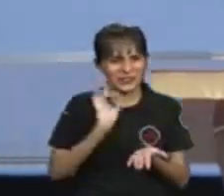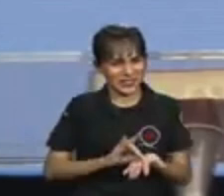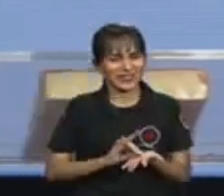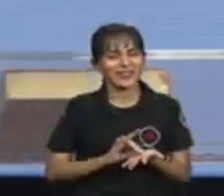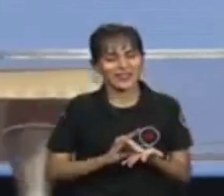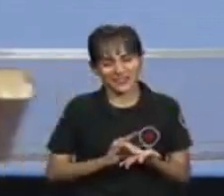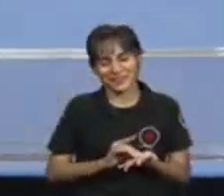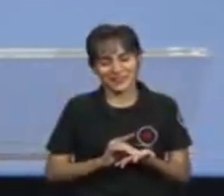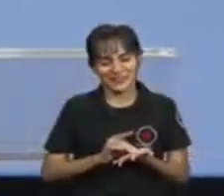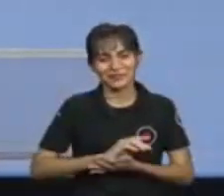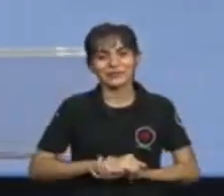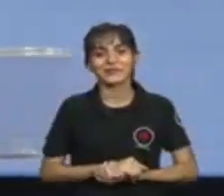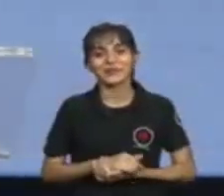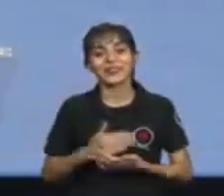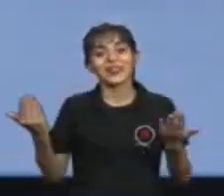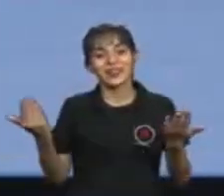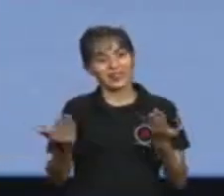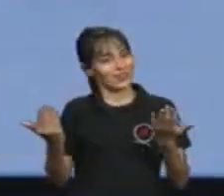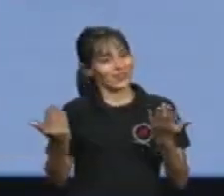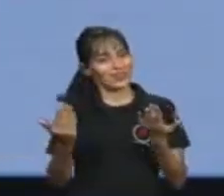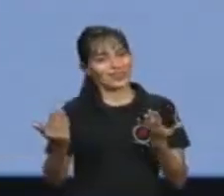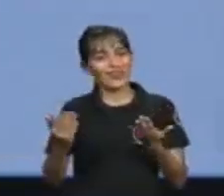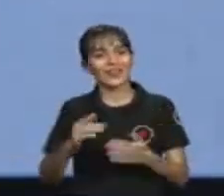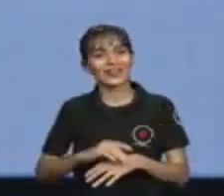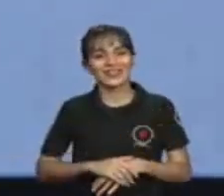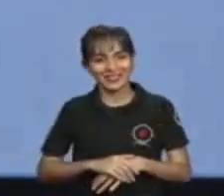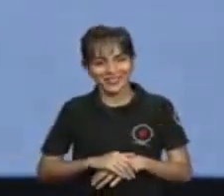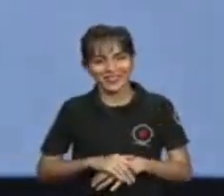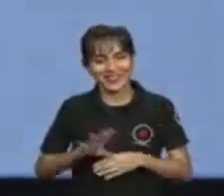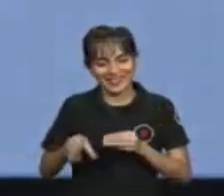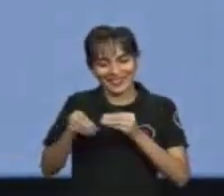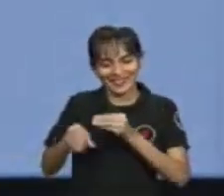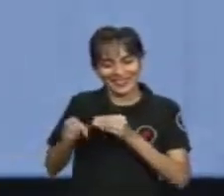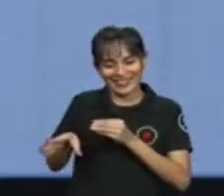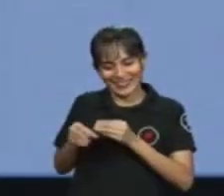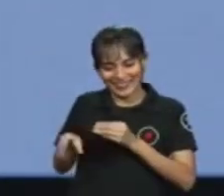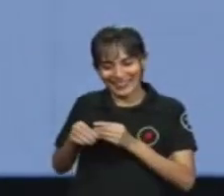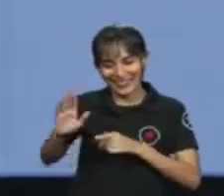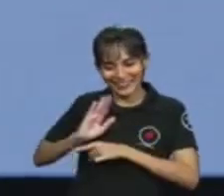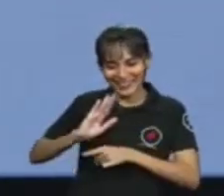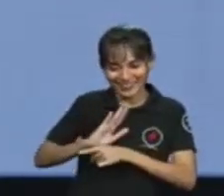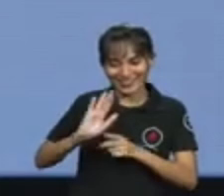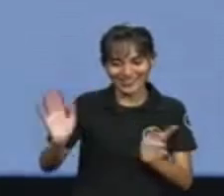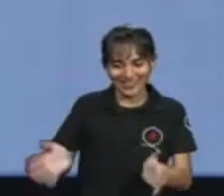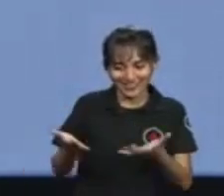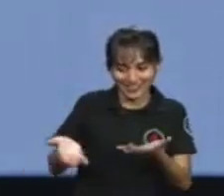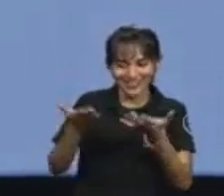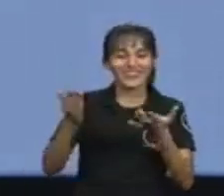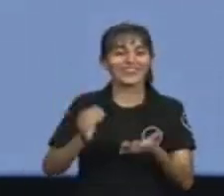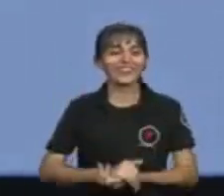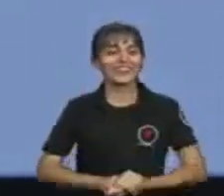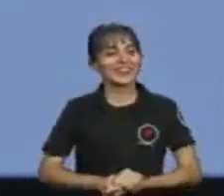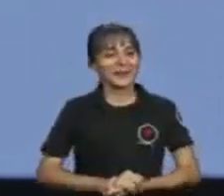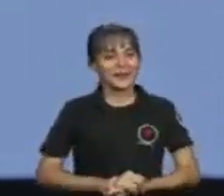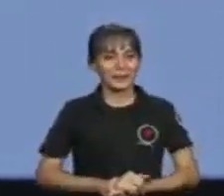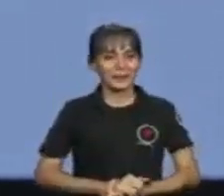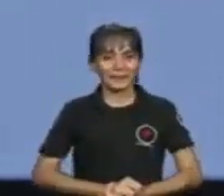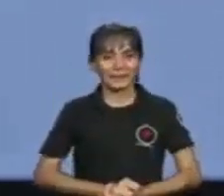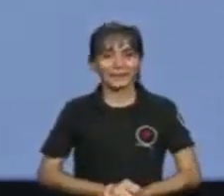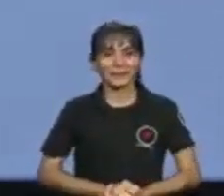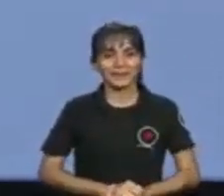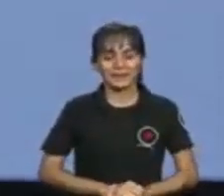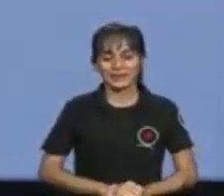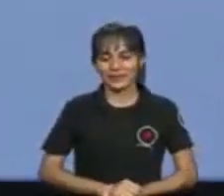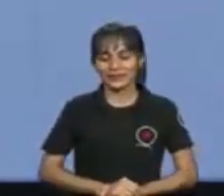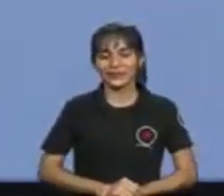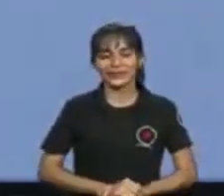pastora Antonieta? Agora que o nosso mingau foi acrescentado mais uma colherzinha de maisena. E a gente